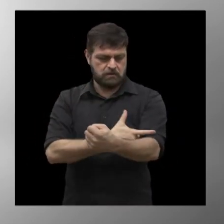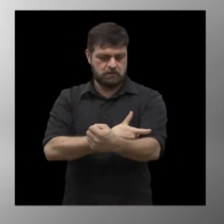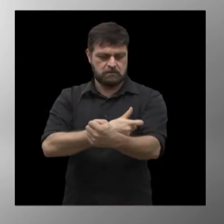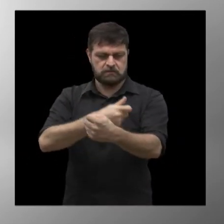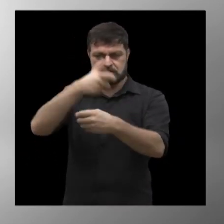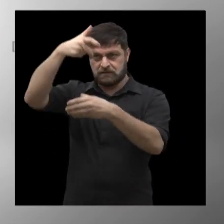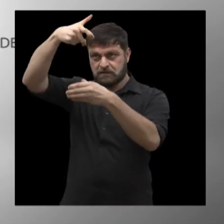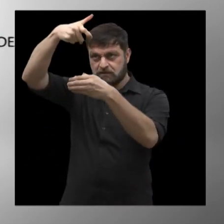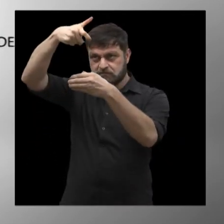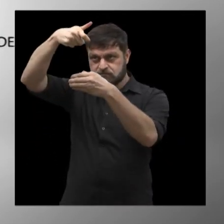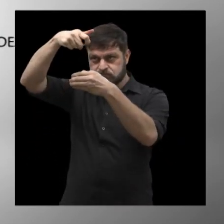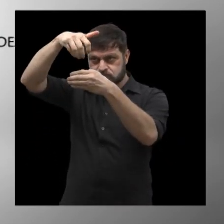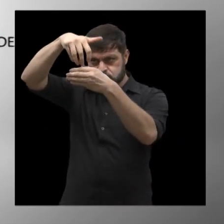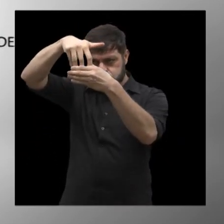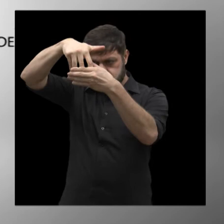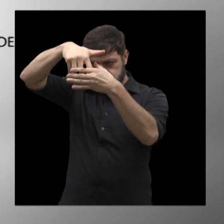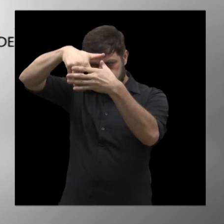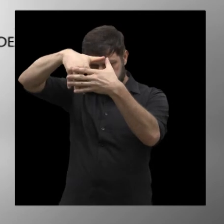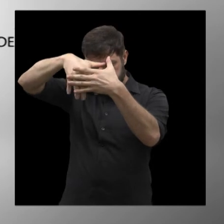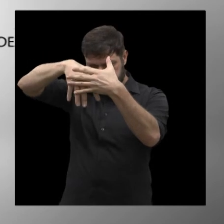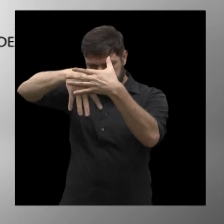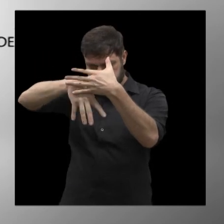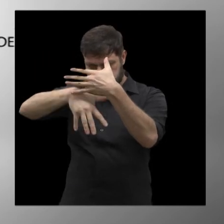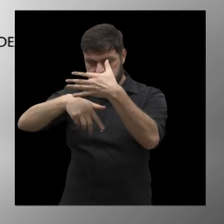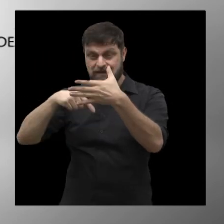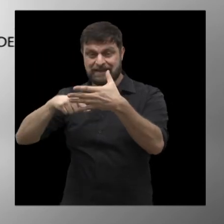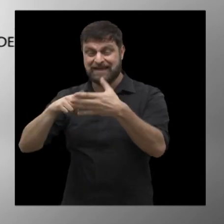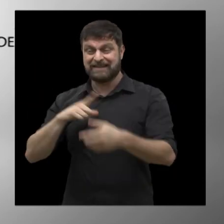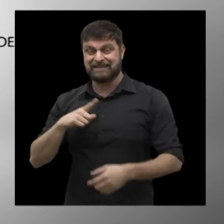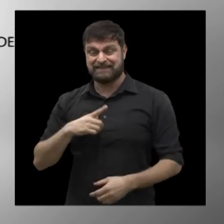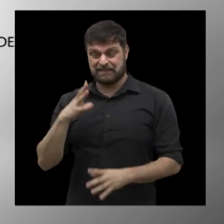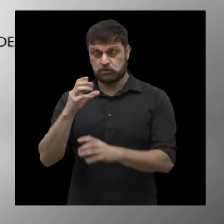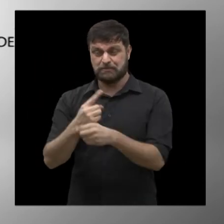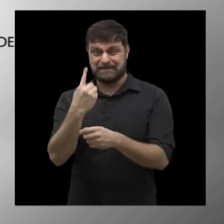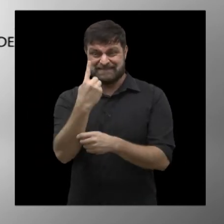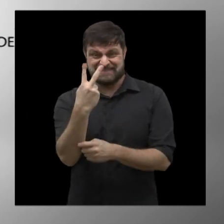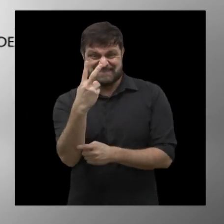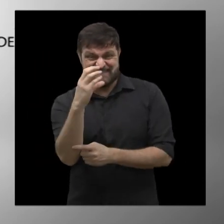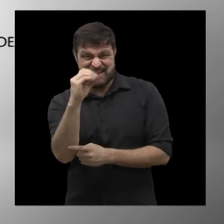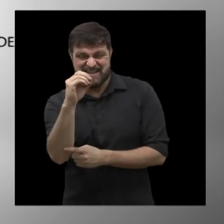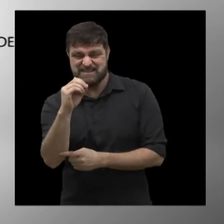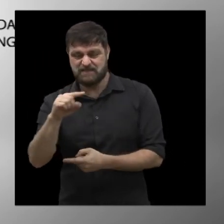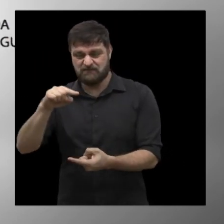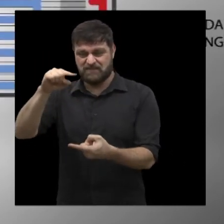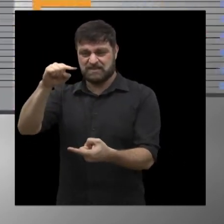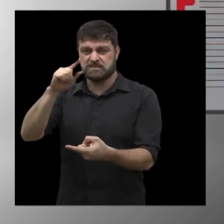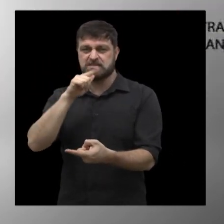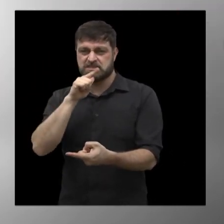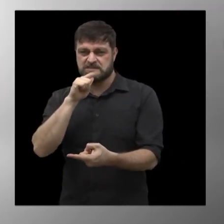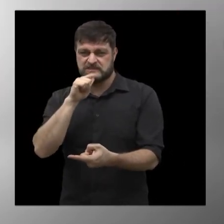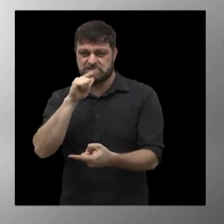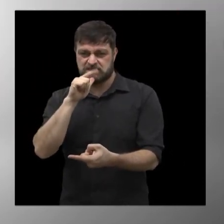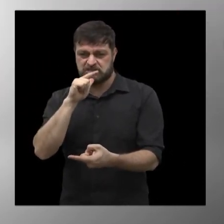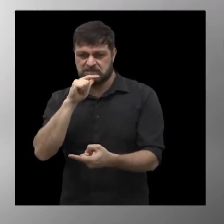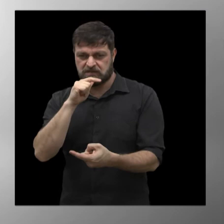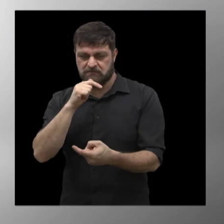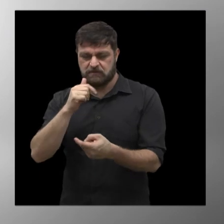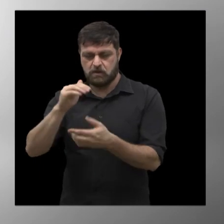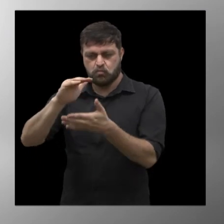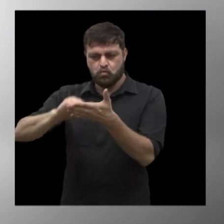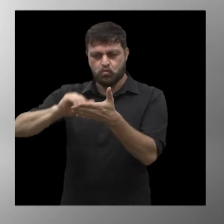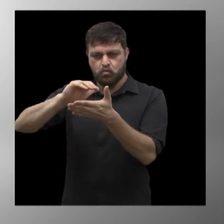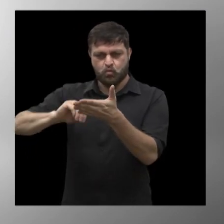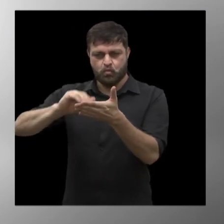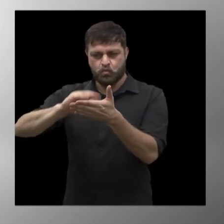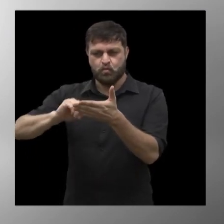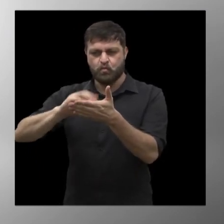Por fora, passam 120 litros de água. Então, aquelas 120 litros de água de uma solução,